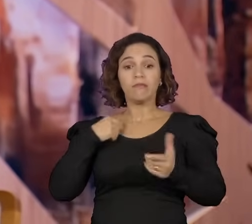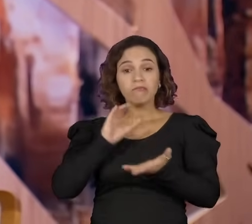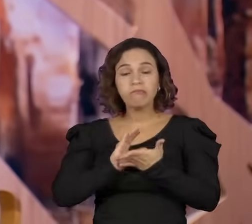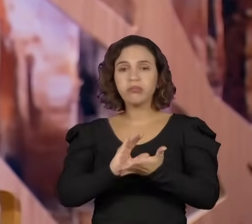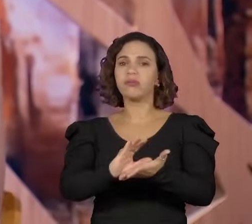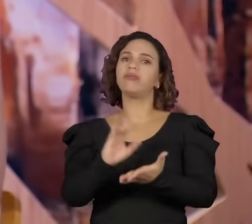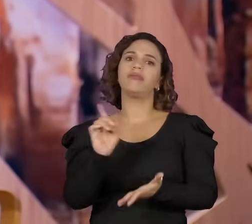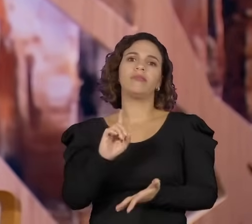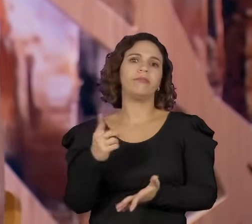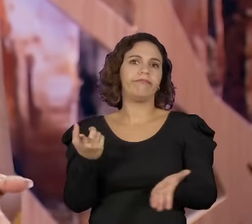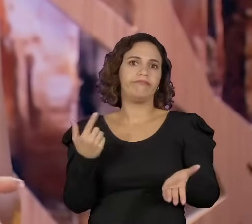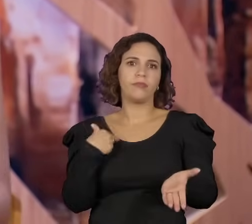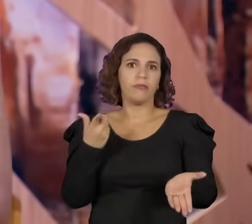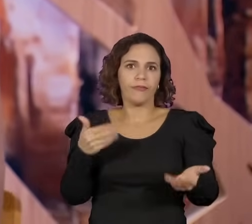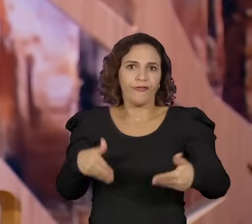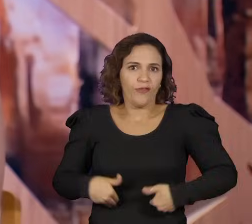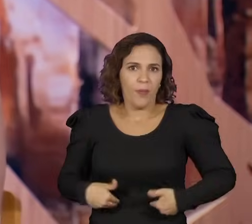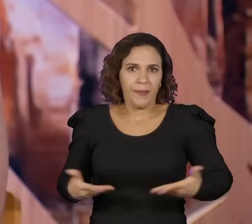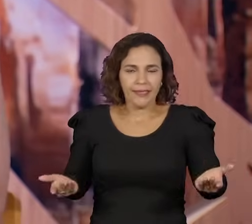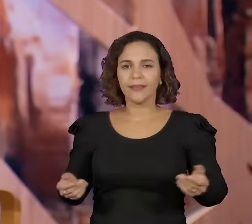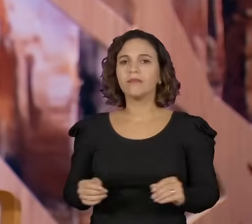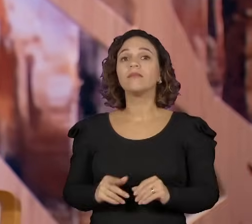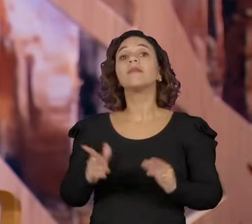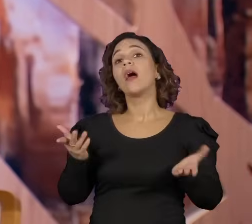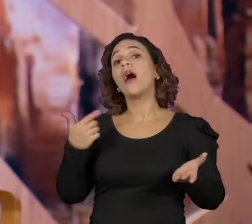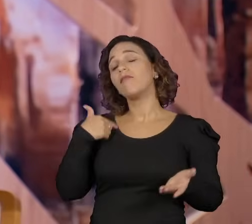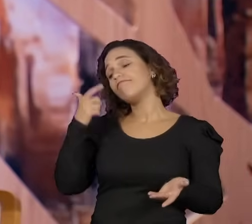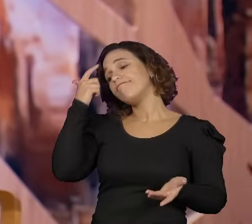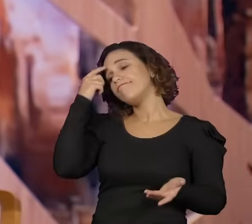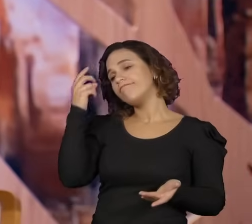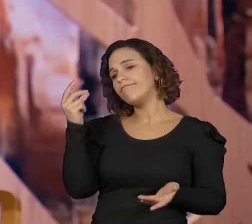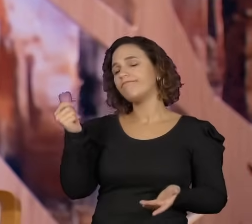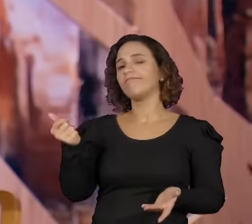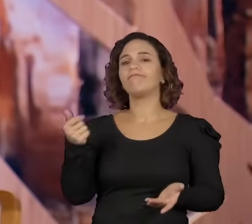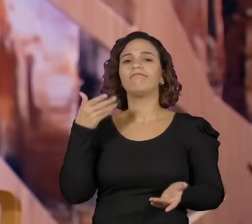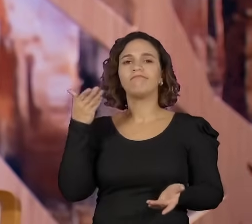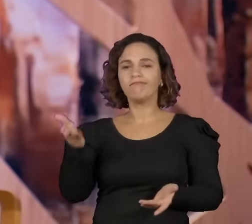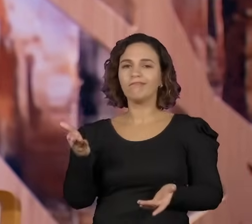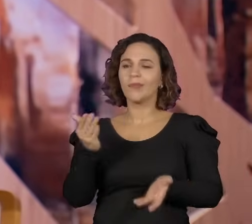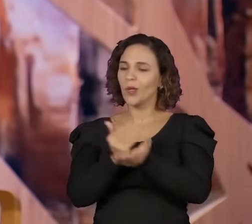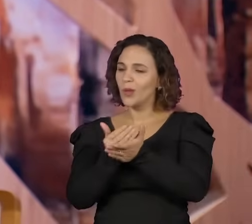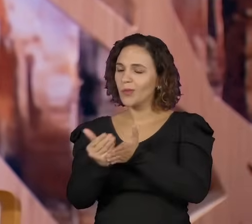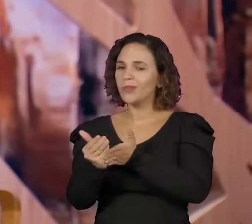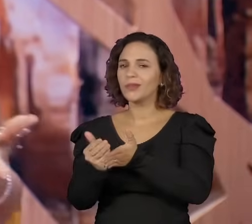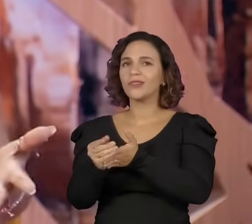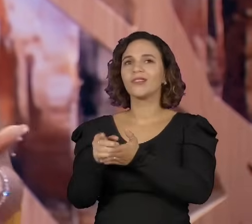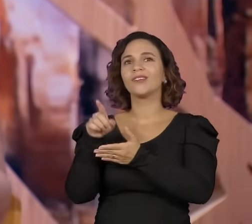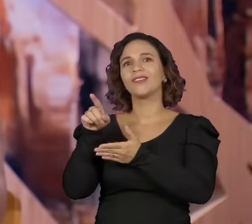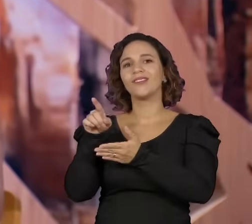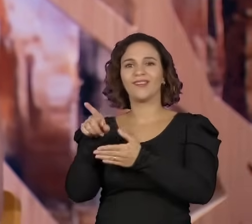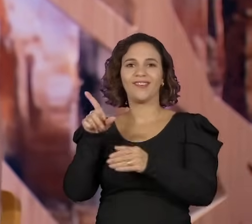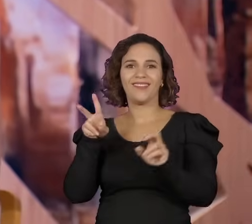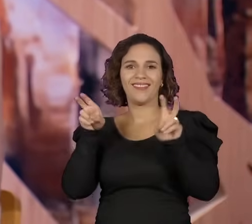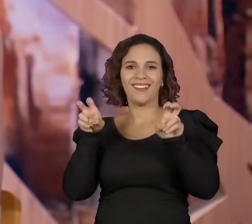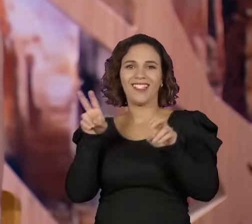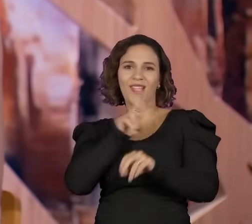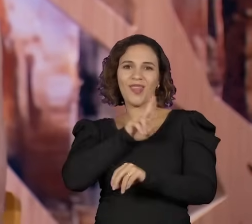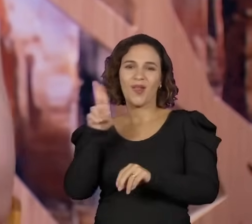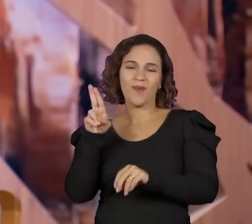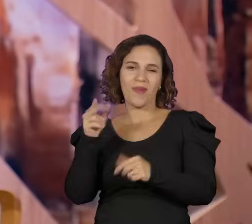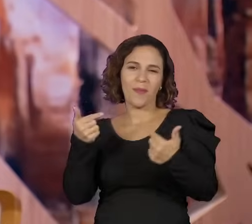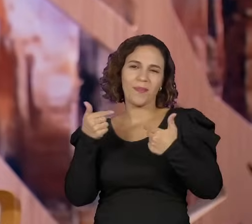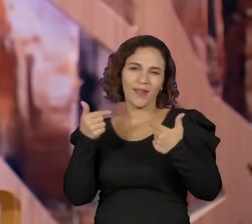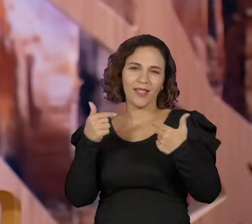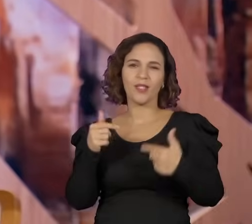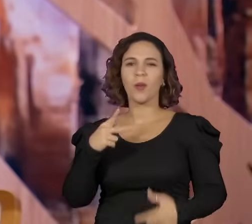porque se eu precisar disso eu vou morrer de fome. E aí foi quando eu resolvi começar a adotar o pseudônimo Papisa, né?